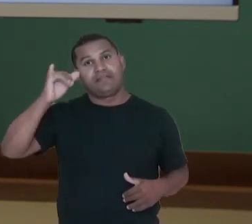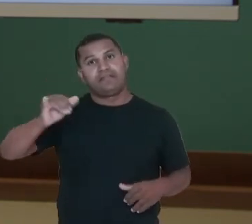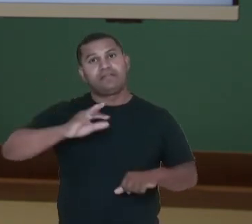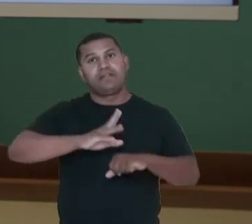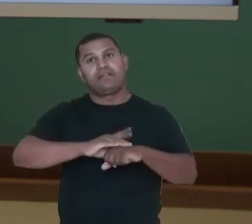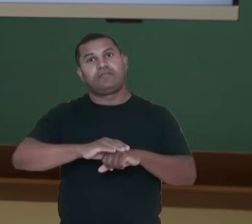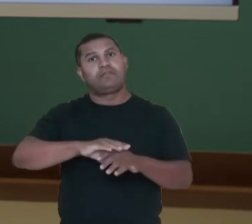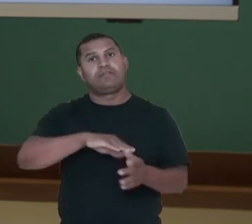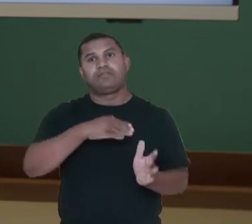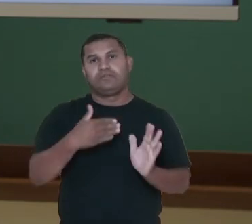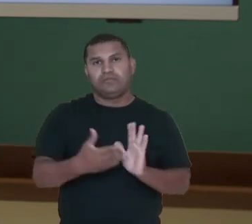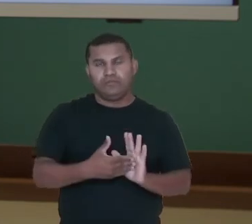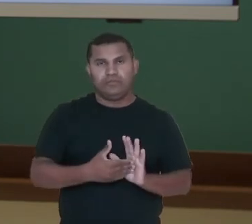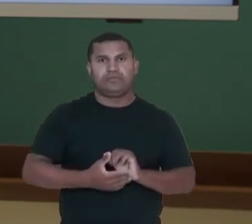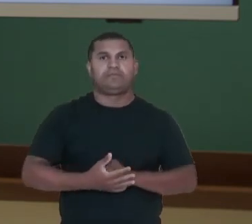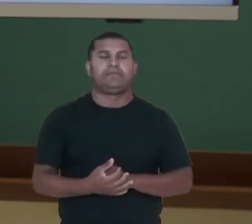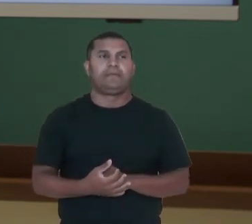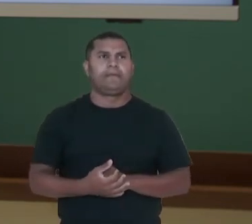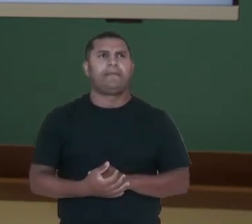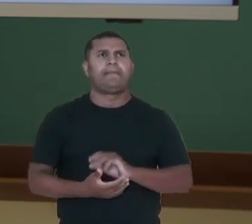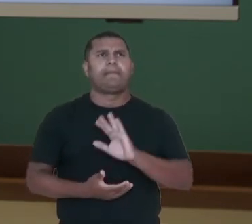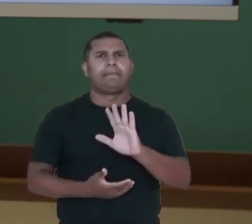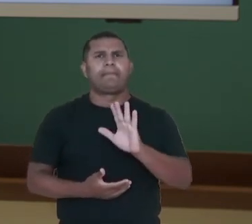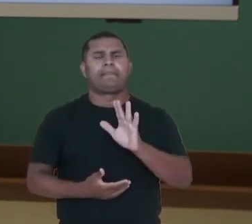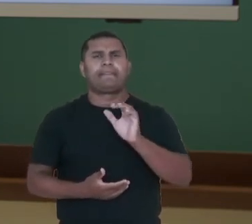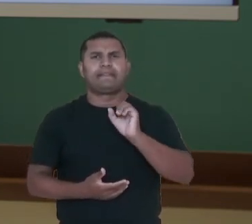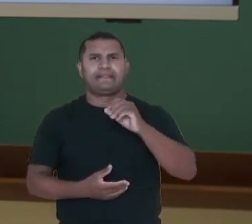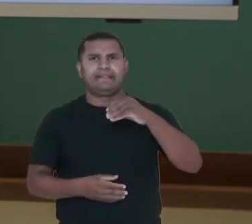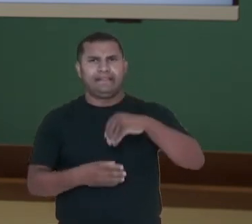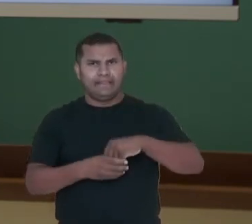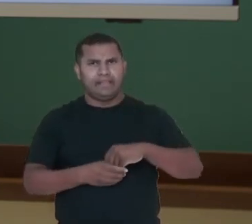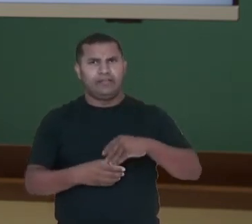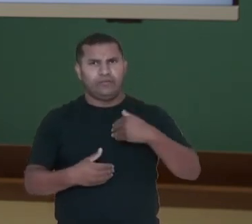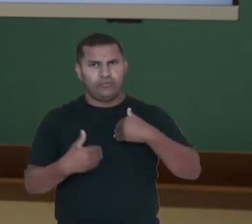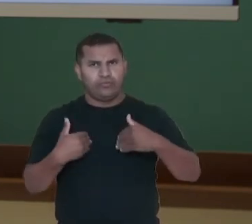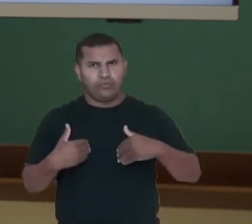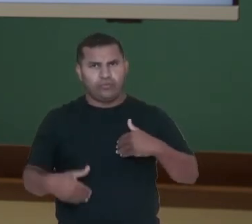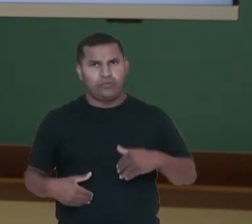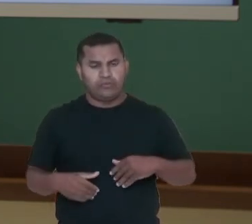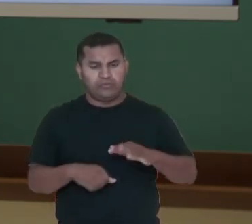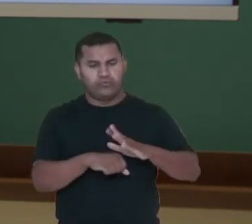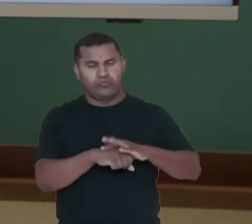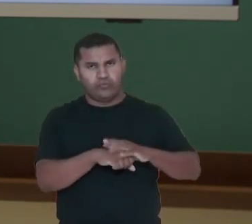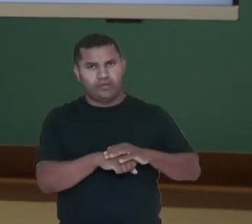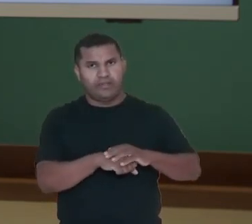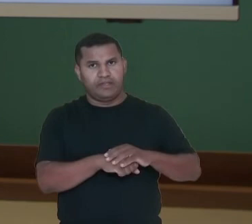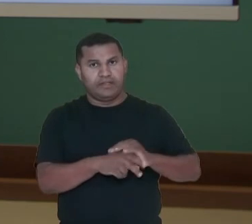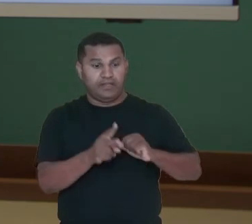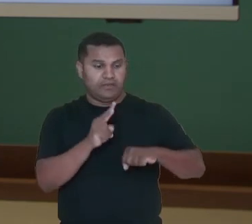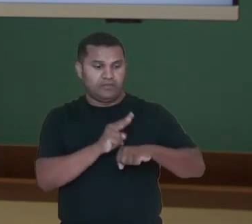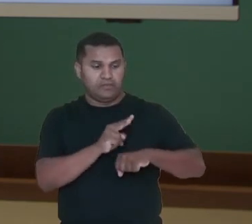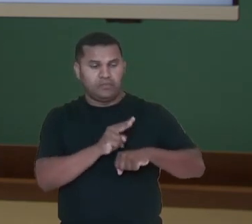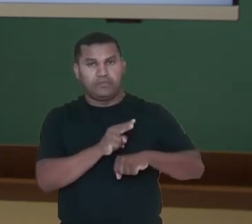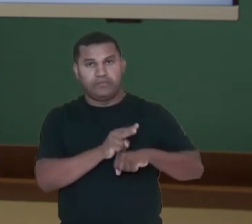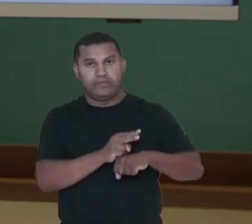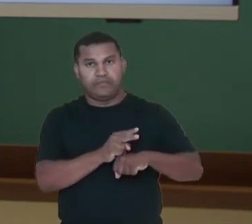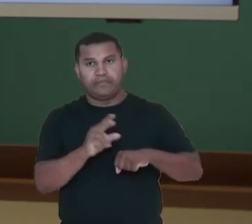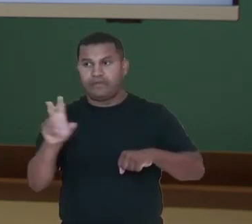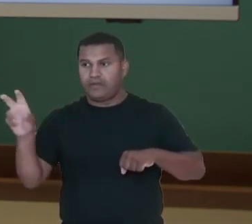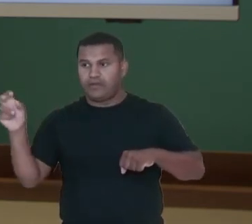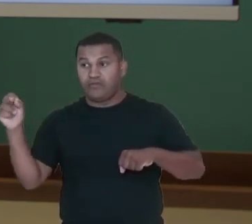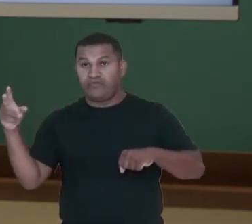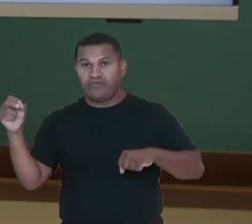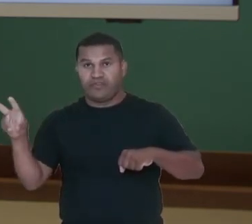agente que entrou no seu corpo. Então, ele produz os anticorpos e ele elimina aquele agente que